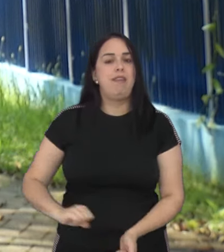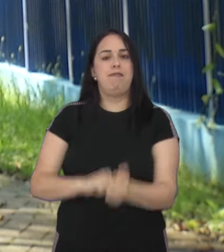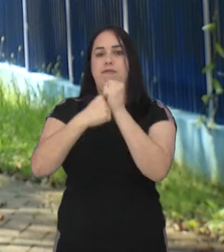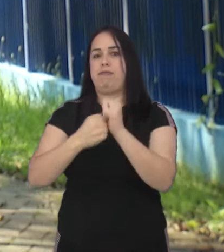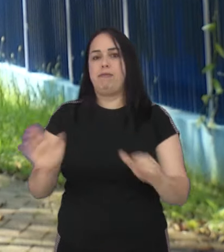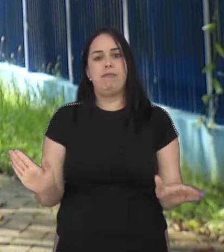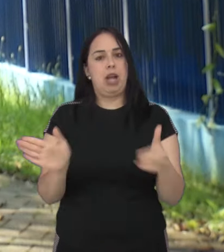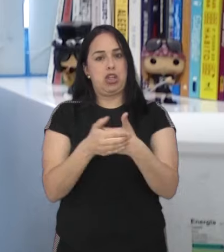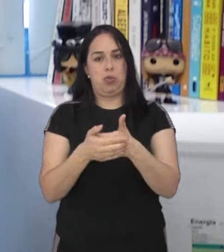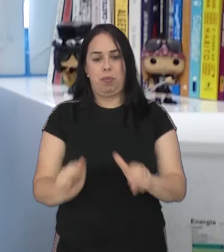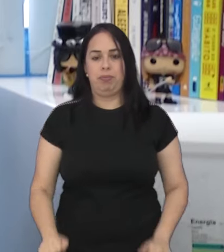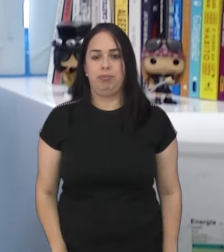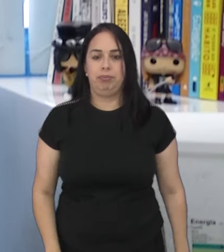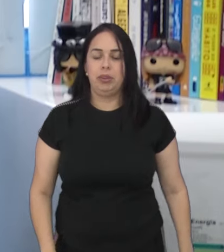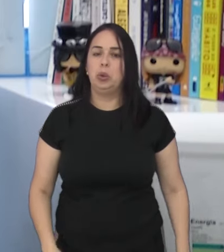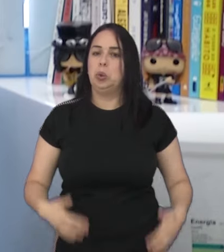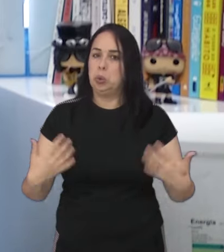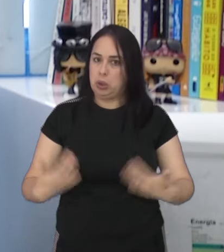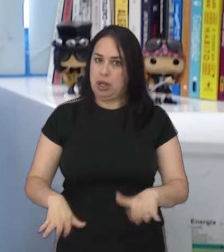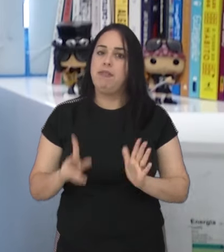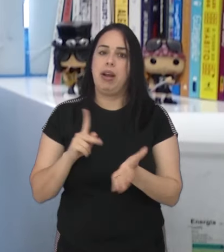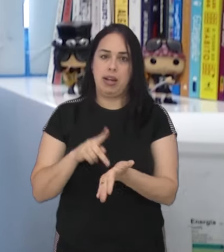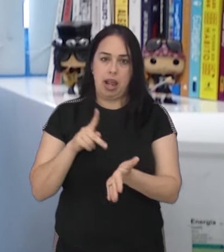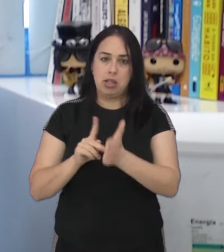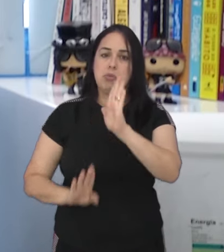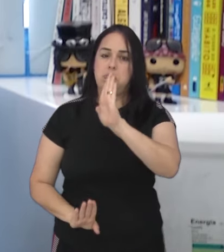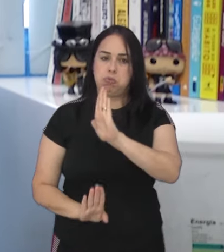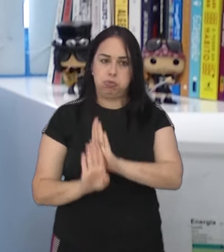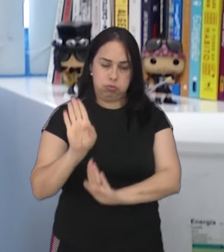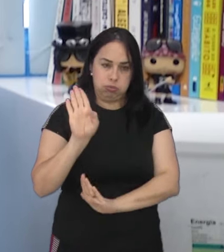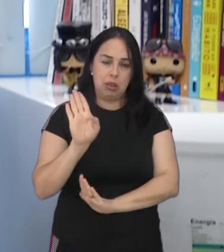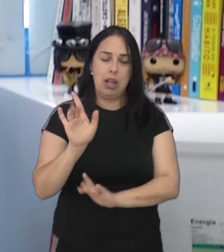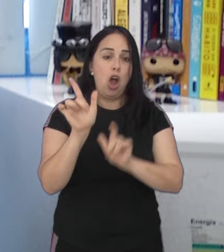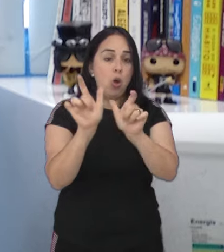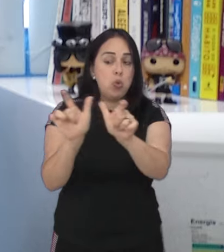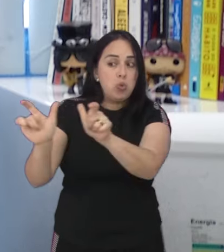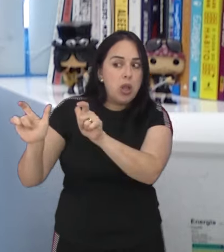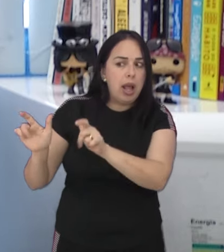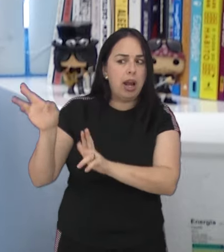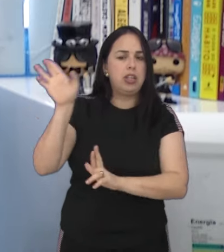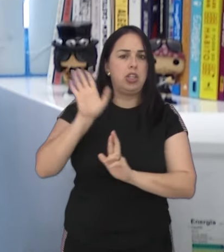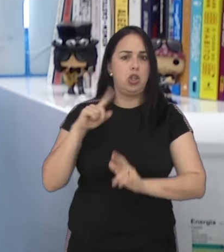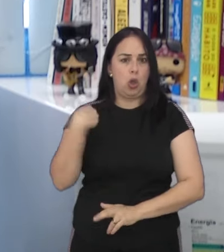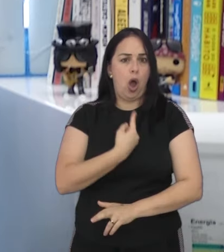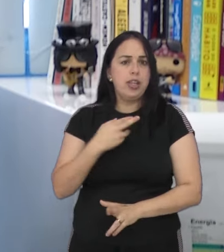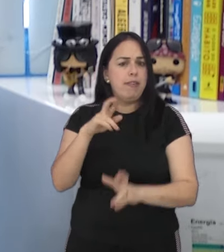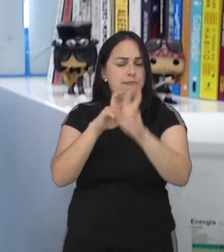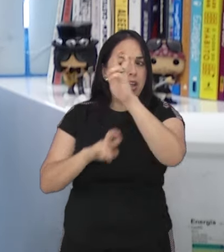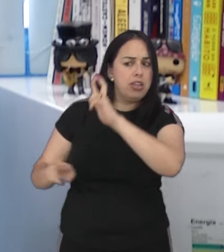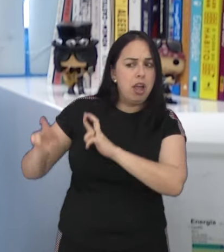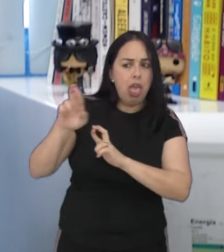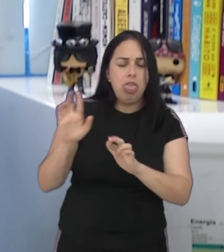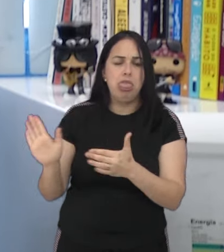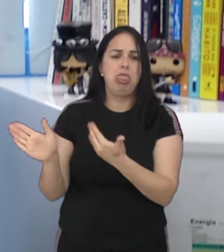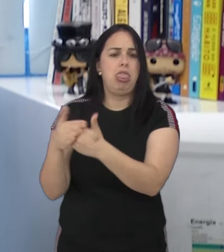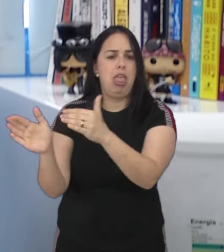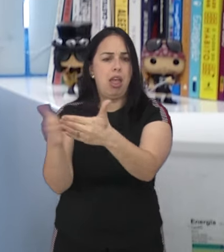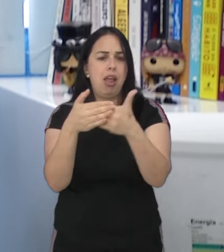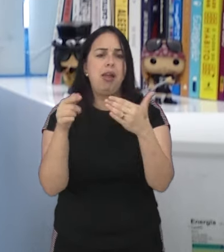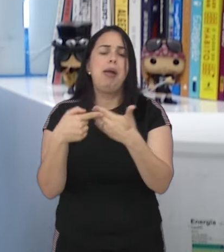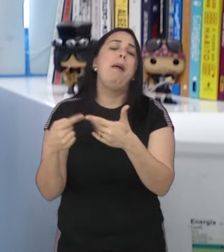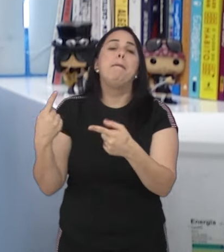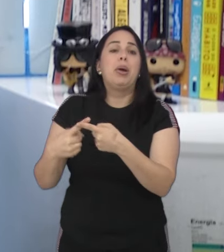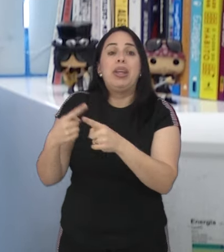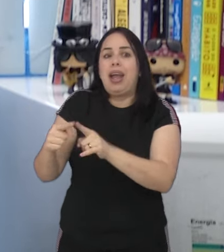pela interdição realmente é um número alto então é um número de locais que foram fiscalizados fechados porque